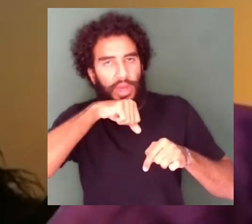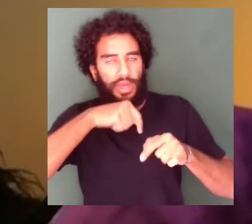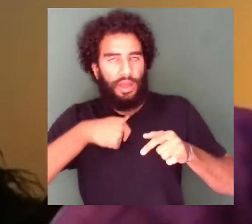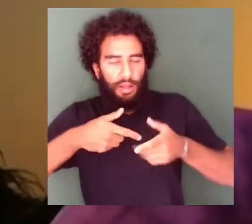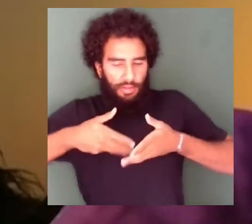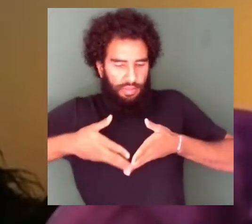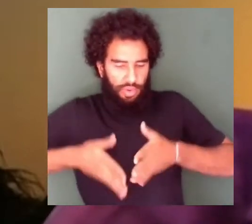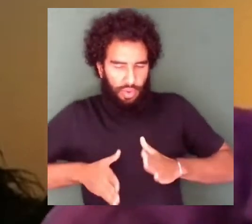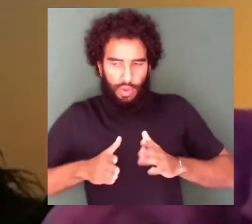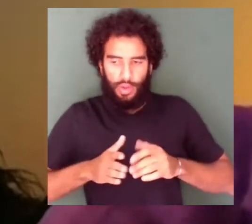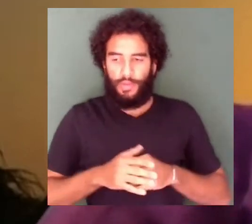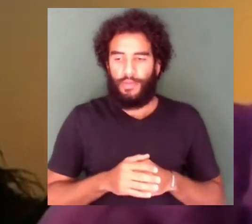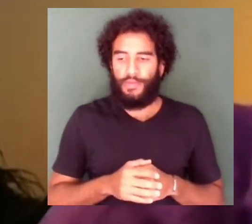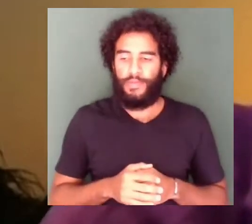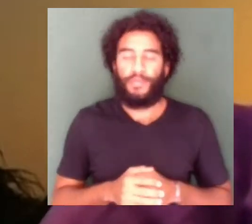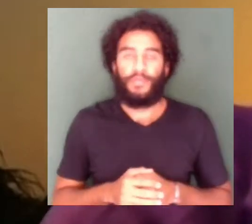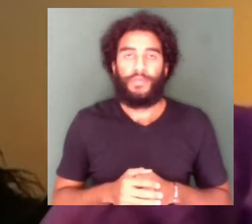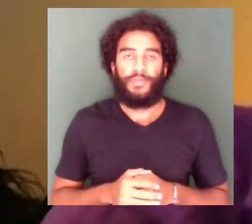nossa parceira.